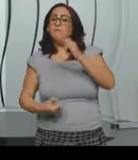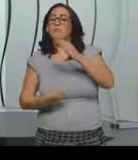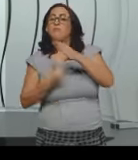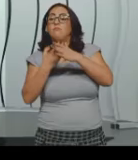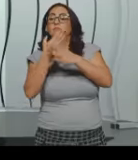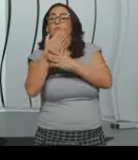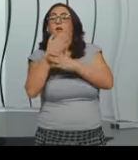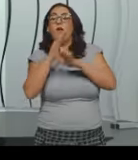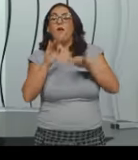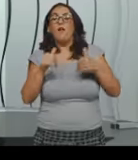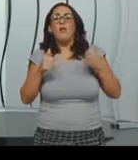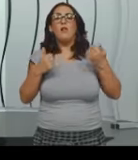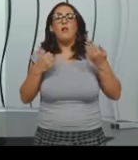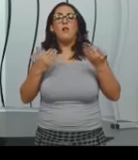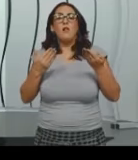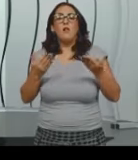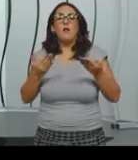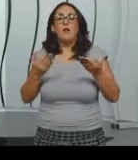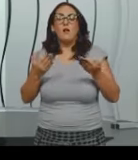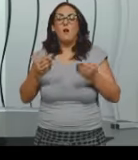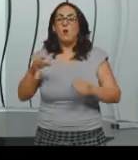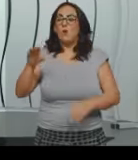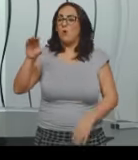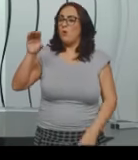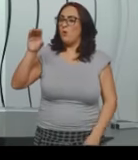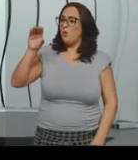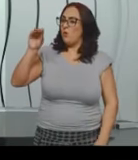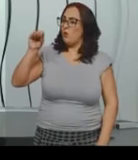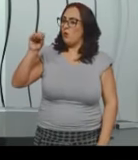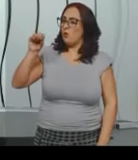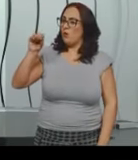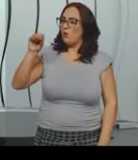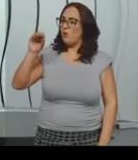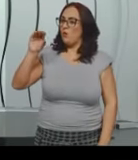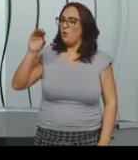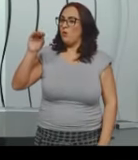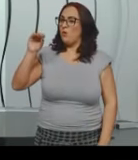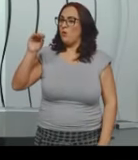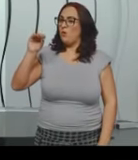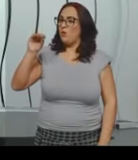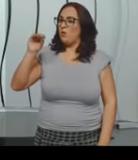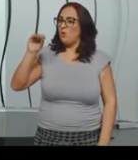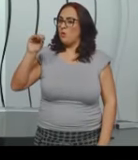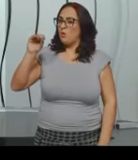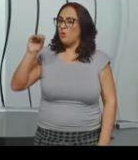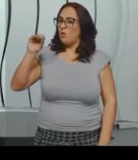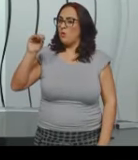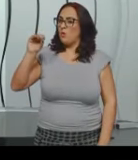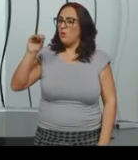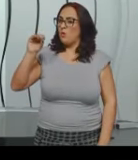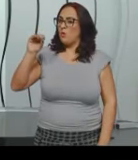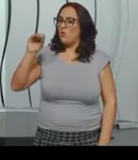então, a oosfera, não é óvulo, é